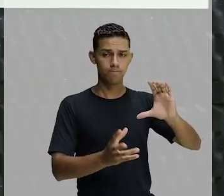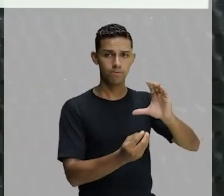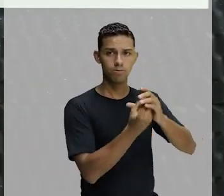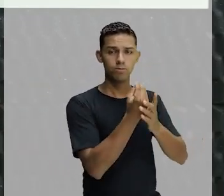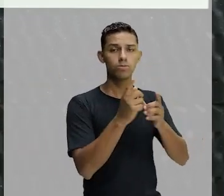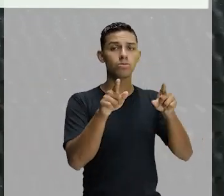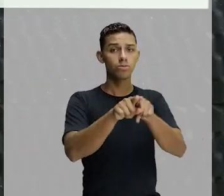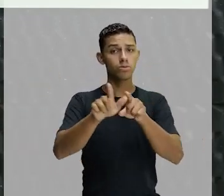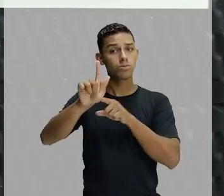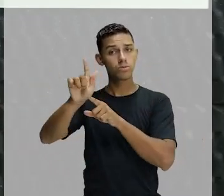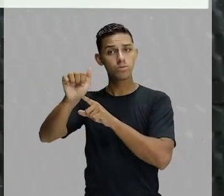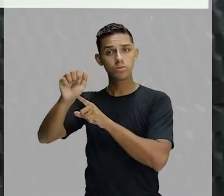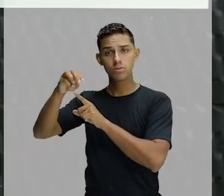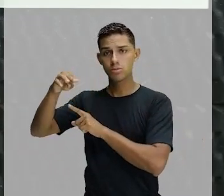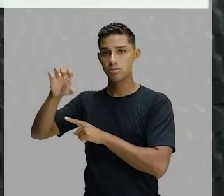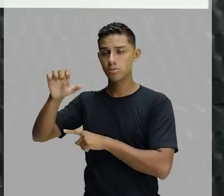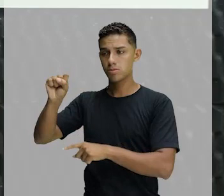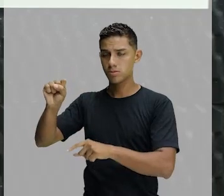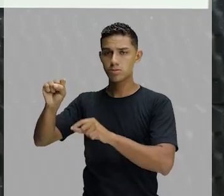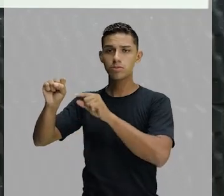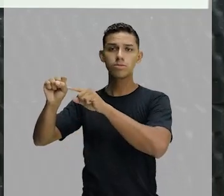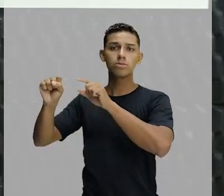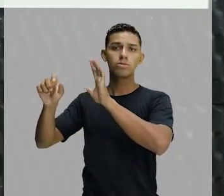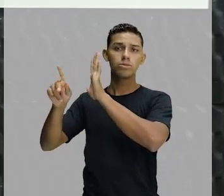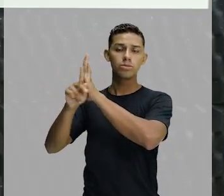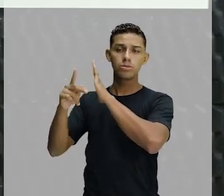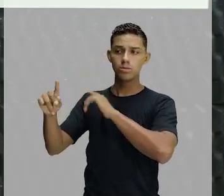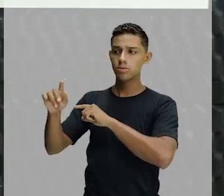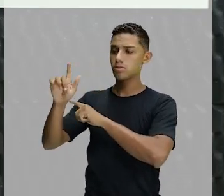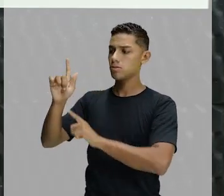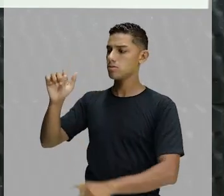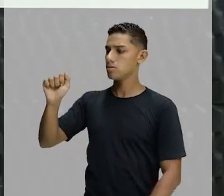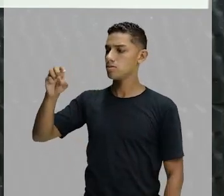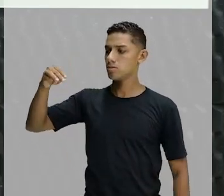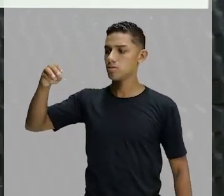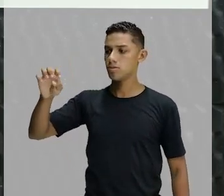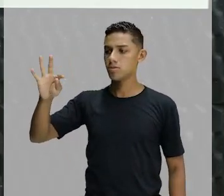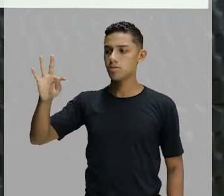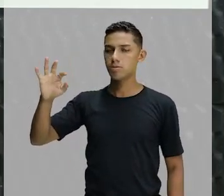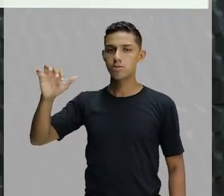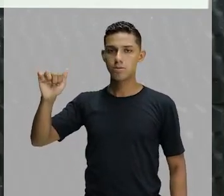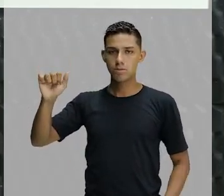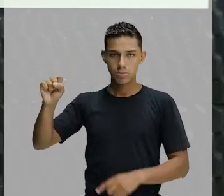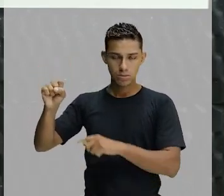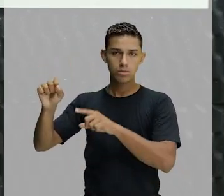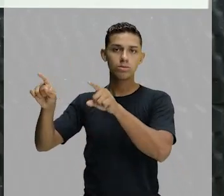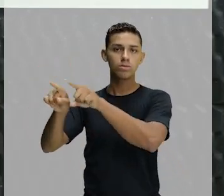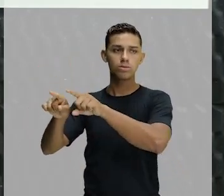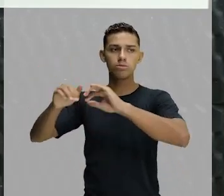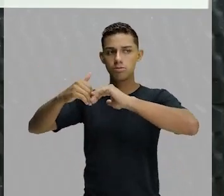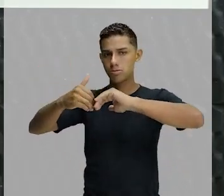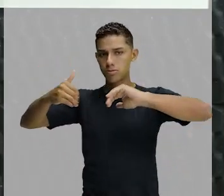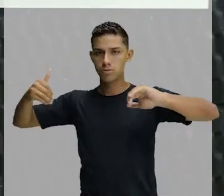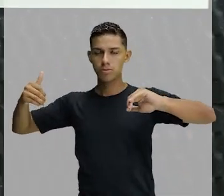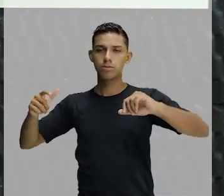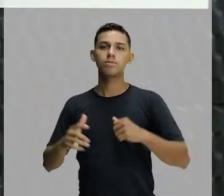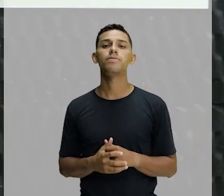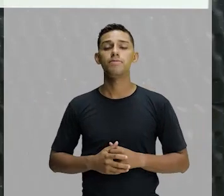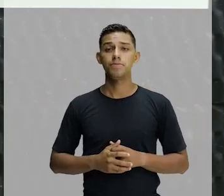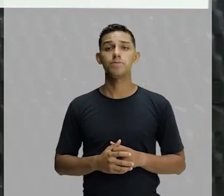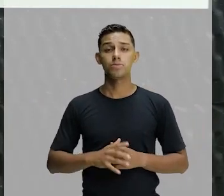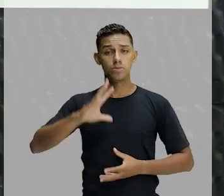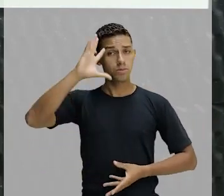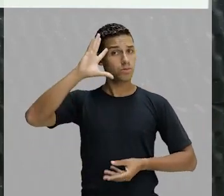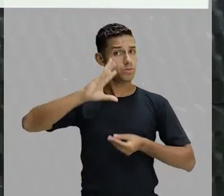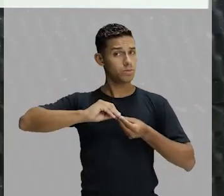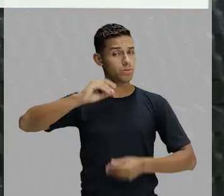gametas também, esses fatores eles se separam. Então, na formação dos gametas, os fatores se separam. E vamos lembrar que